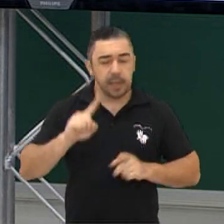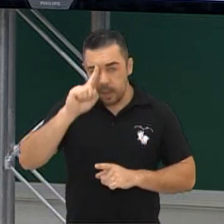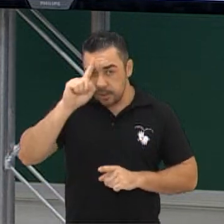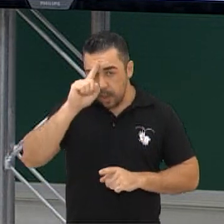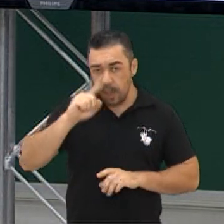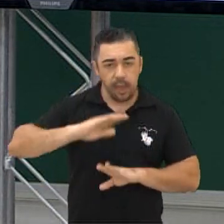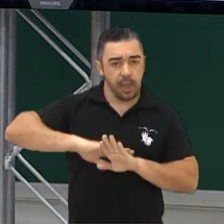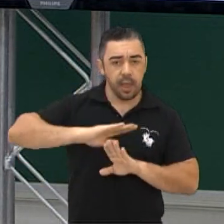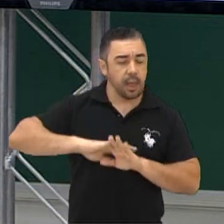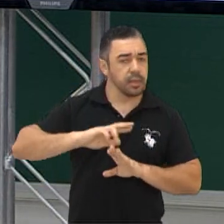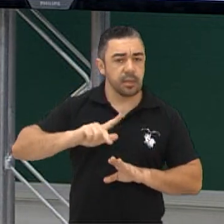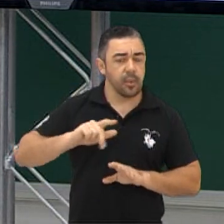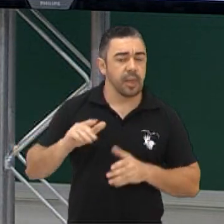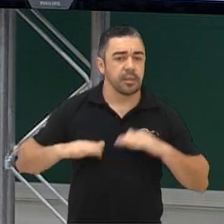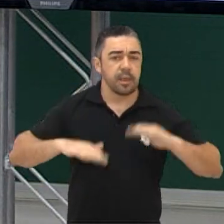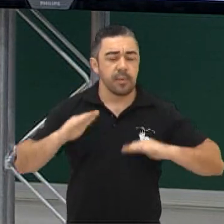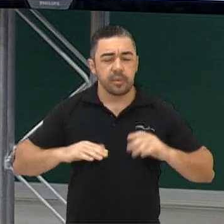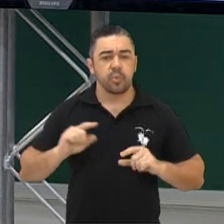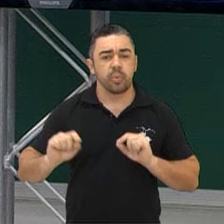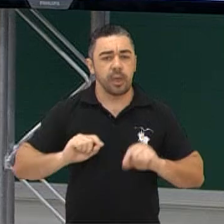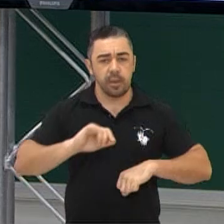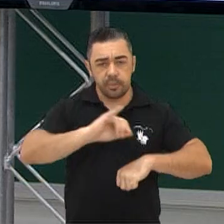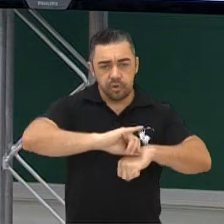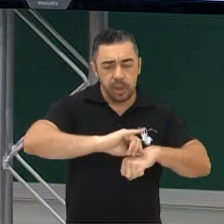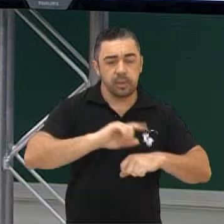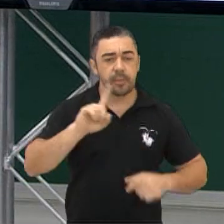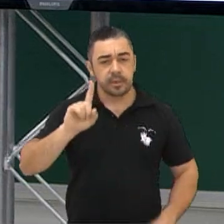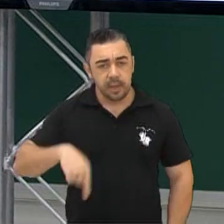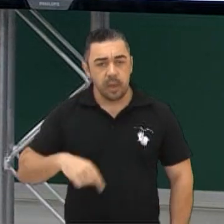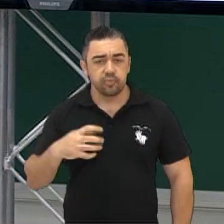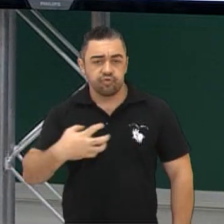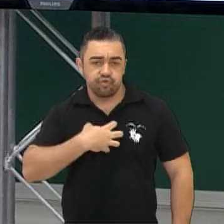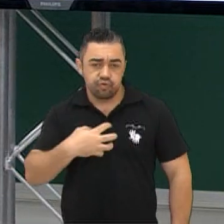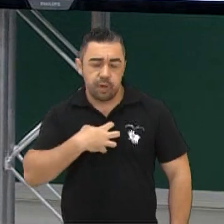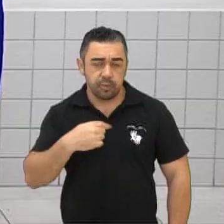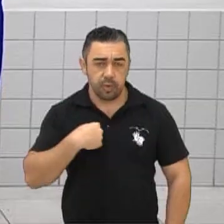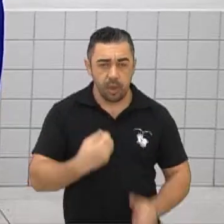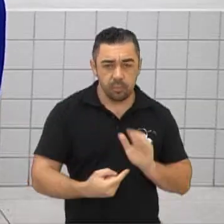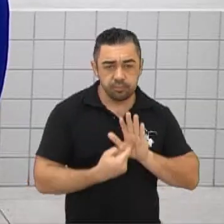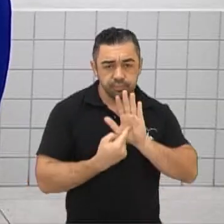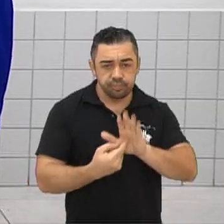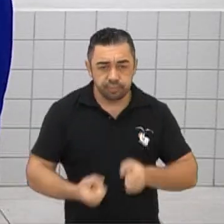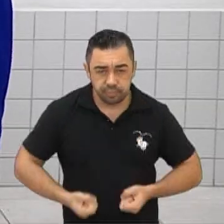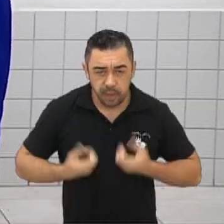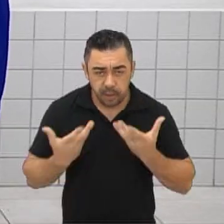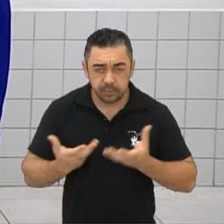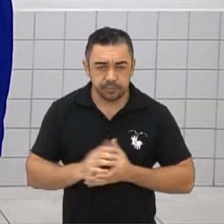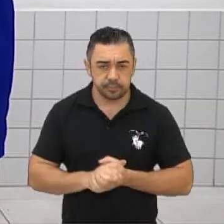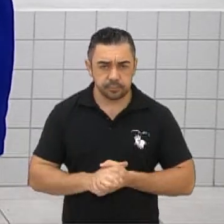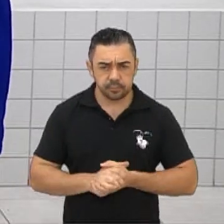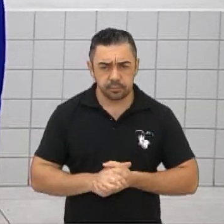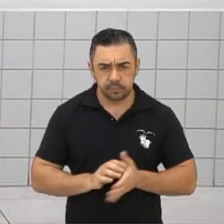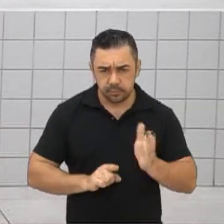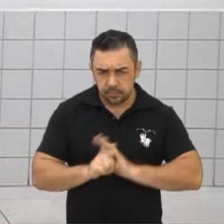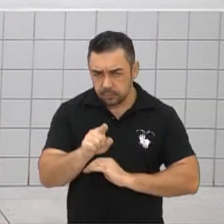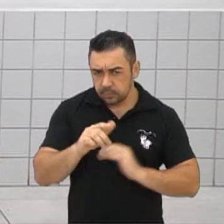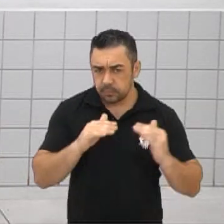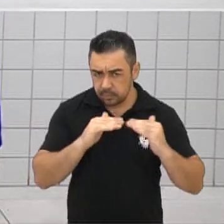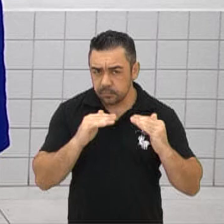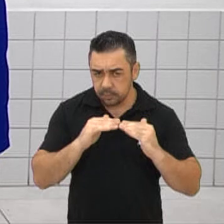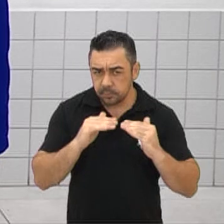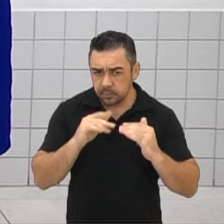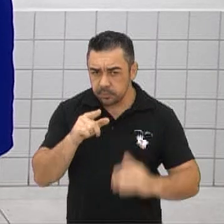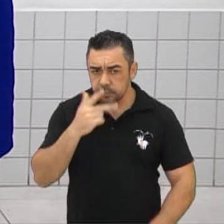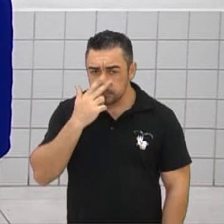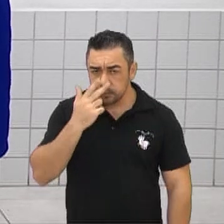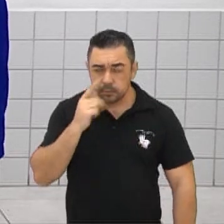mais de uma superfície, mas ela depende somente da sua concepção, a sua forma de exprimir. E você concorda com isso? O que você achou da